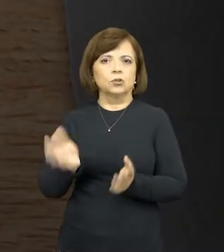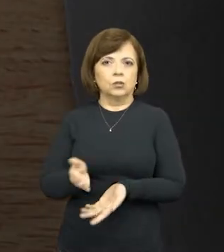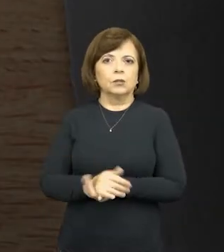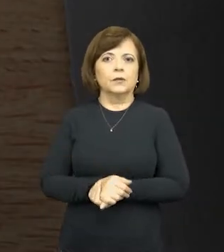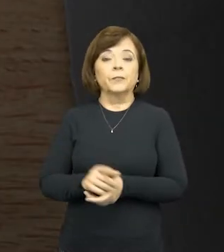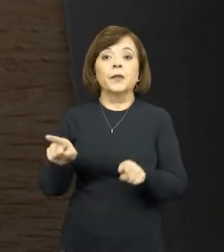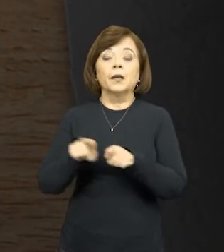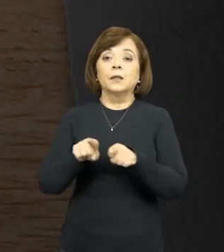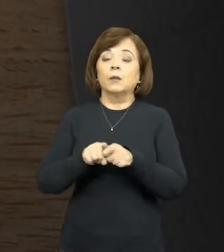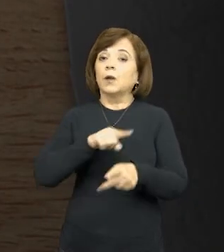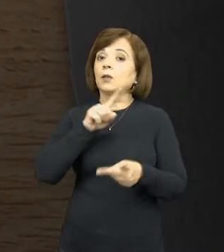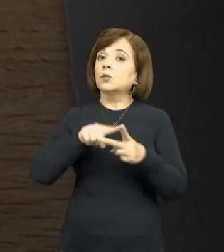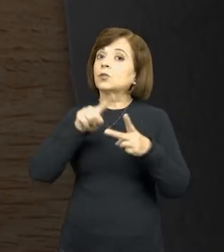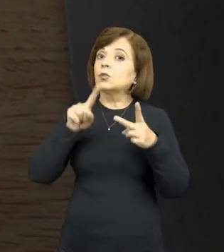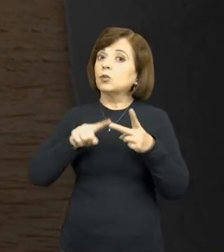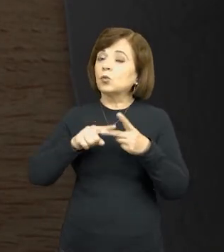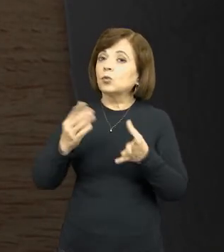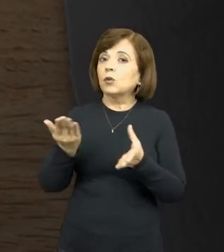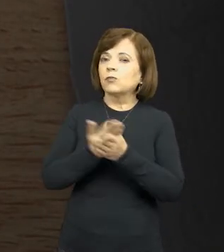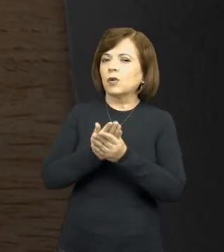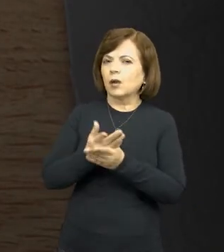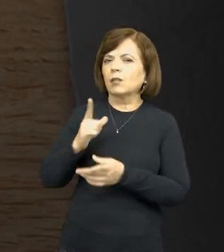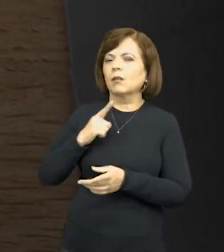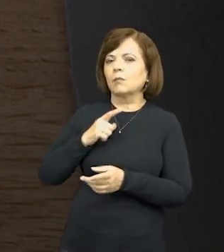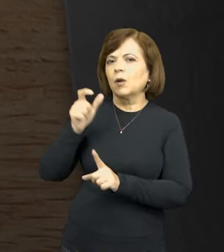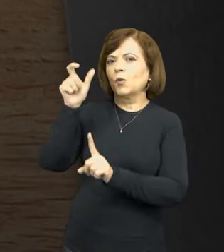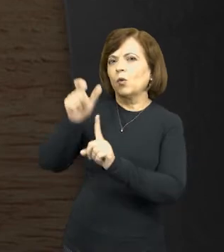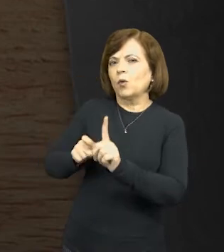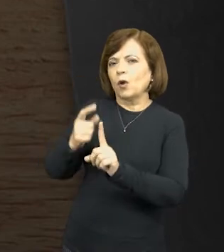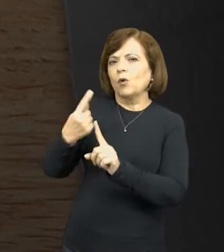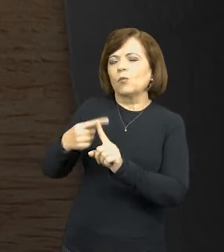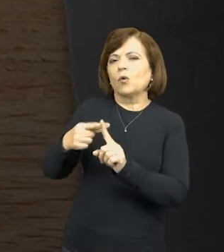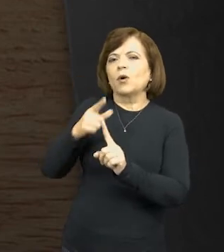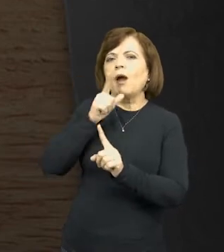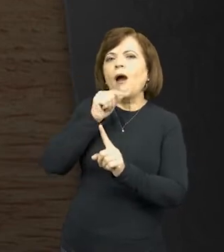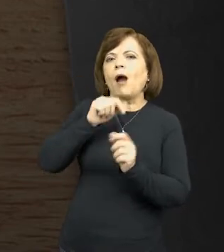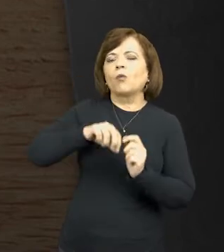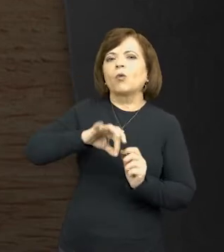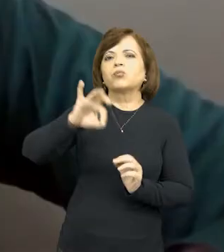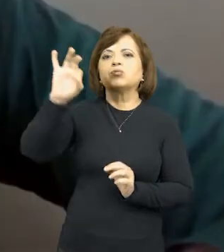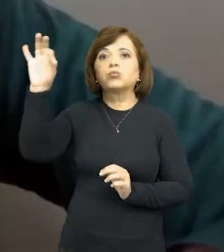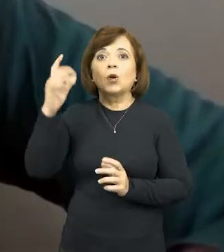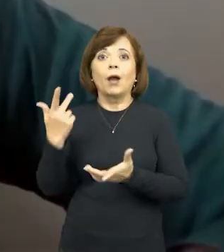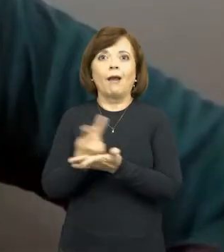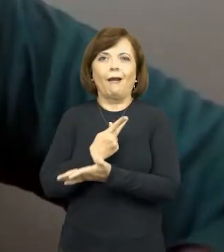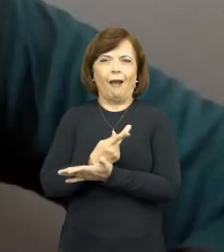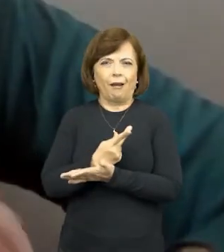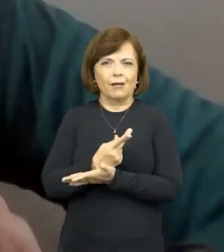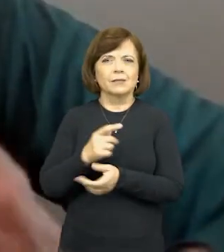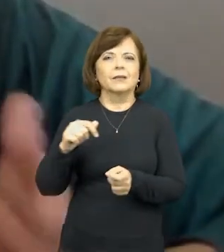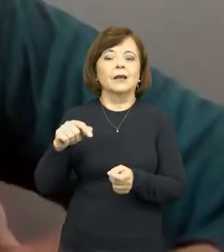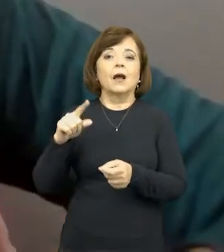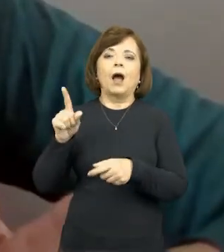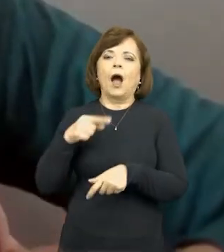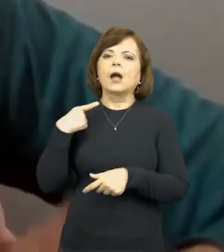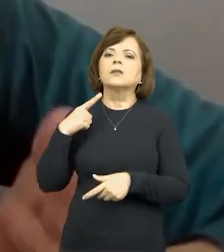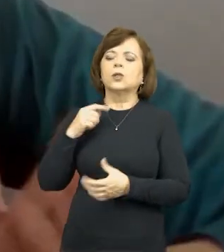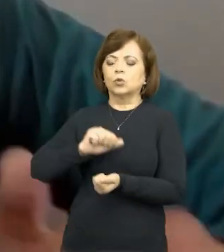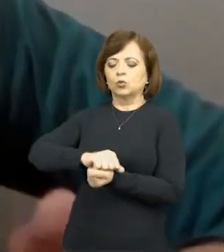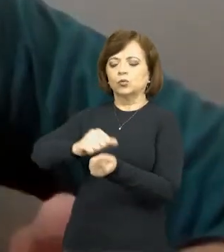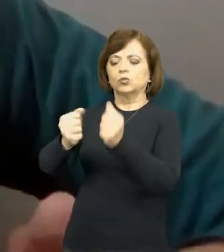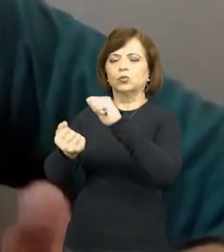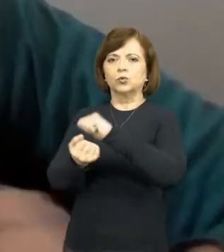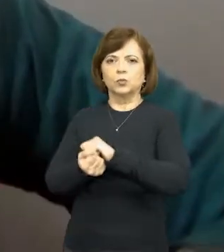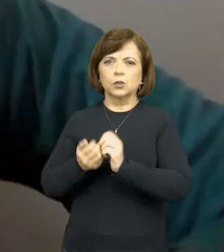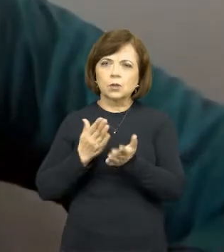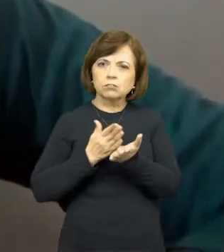de indenização dos consumidores, né, atingidos pelas falhas da elevatória do Lameirão. Essa segunda ação resultou num termo de ajustamento